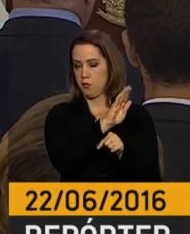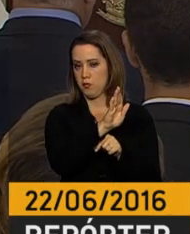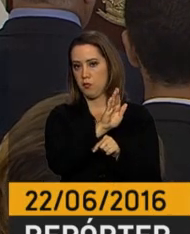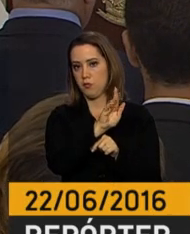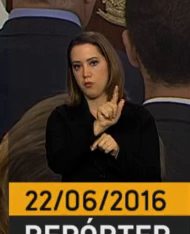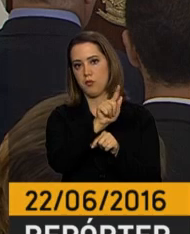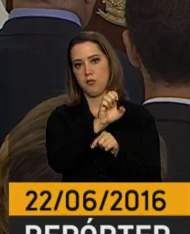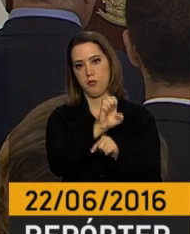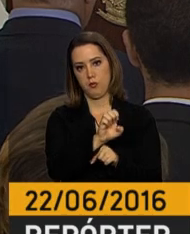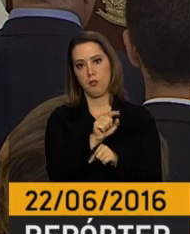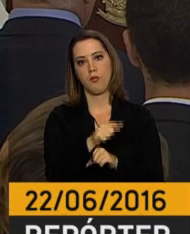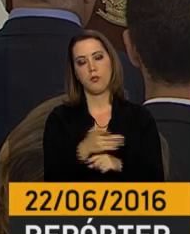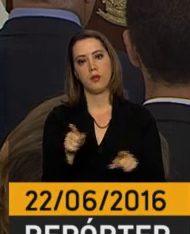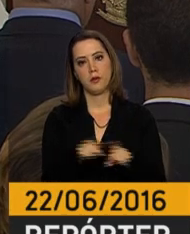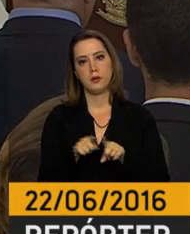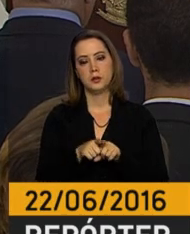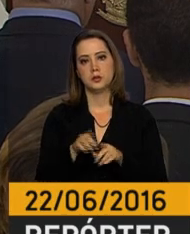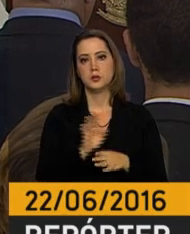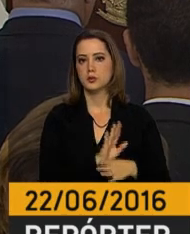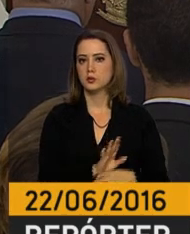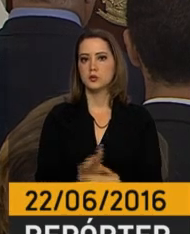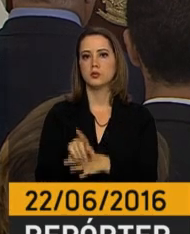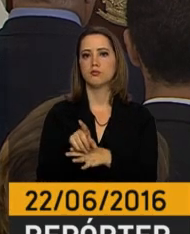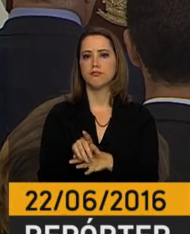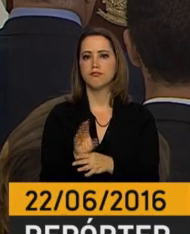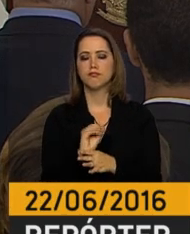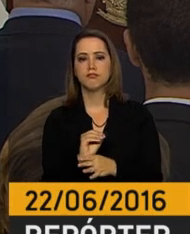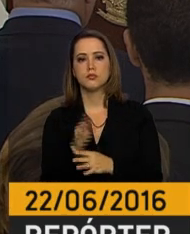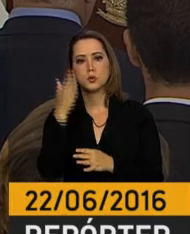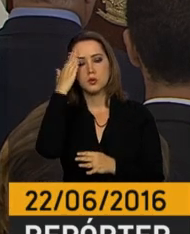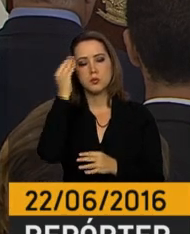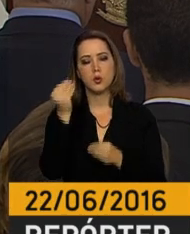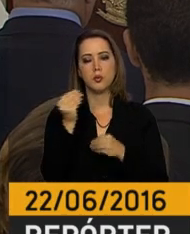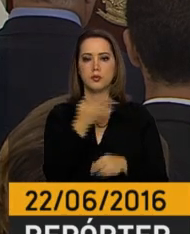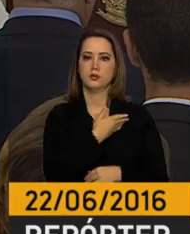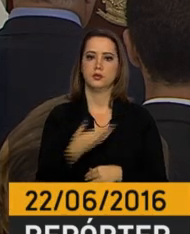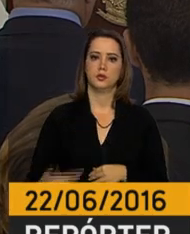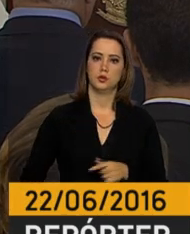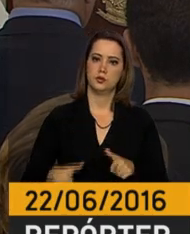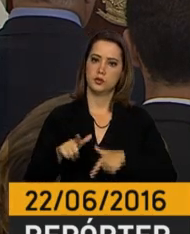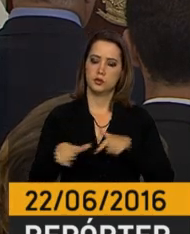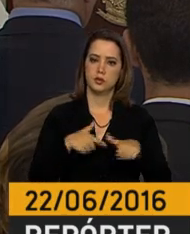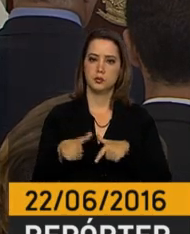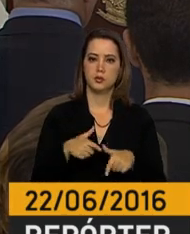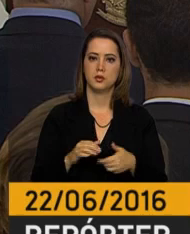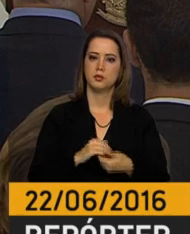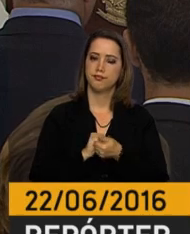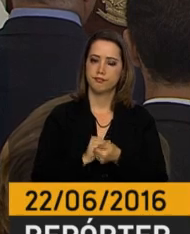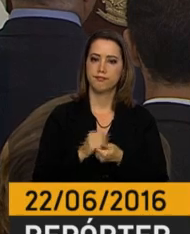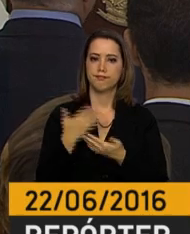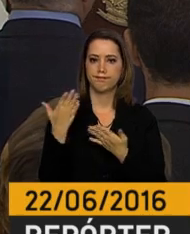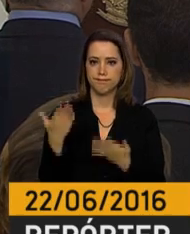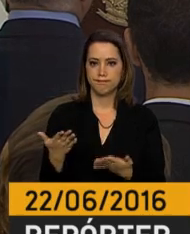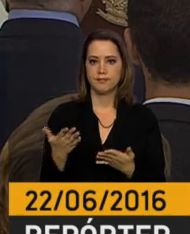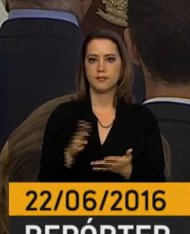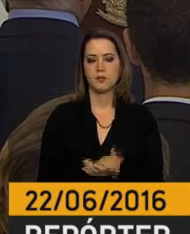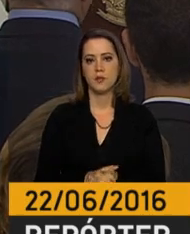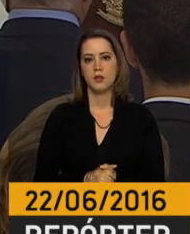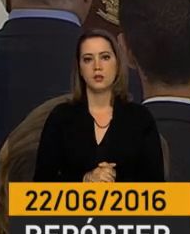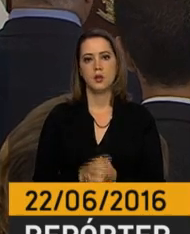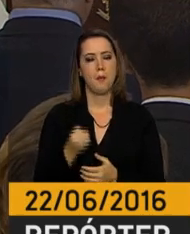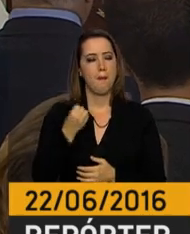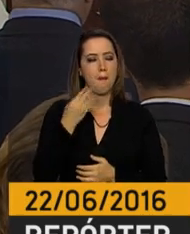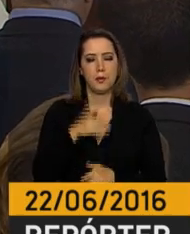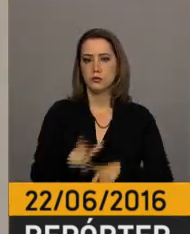também pautar a nossa conduta governamental de modo que a você eu desejo como não poderia deixar de ser um